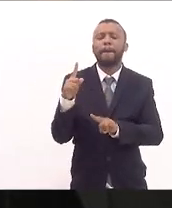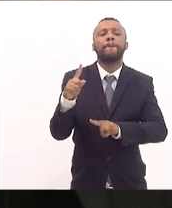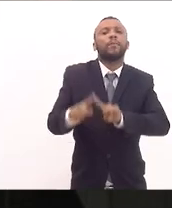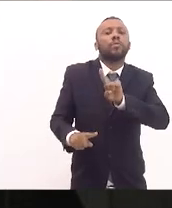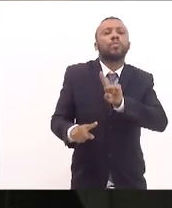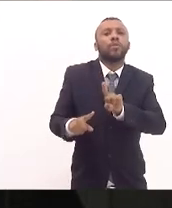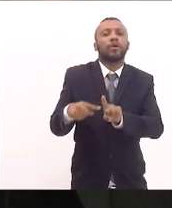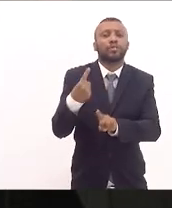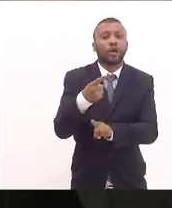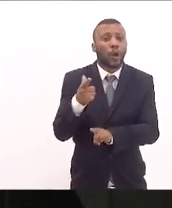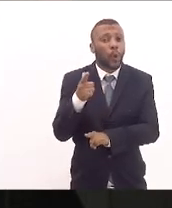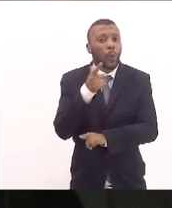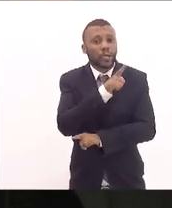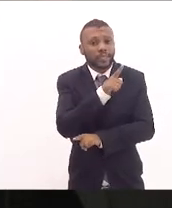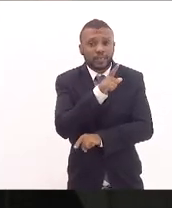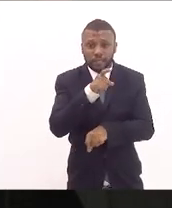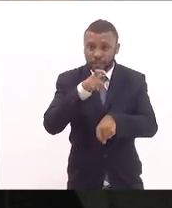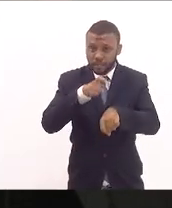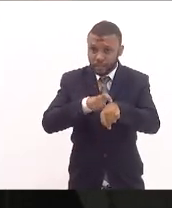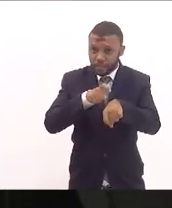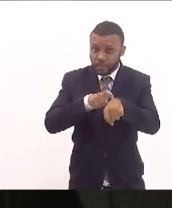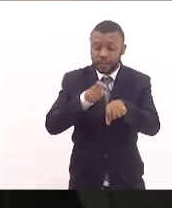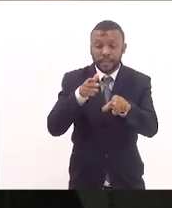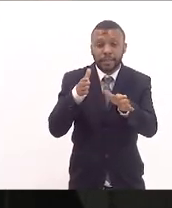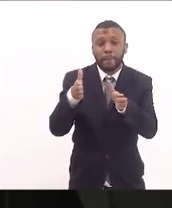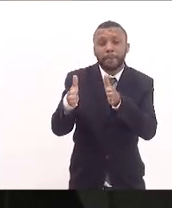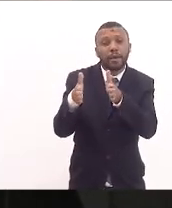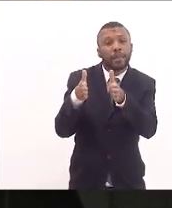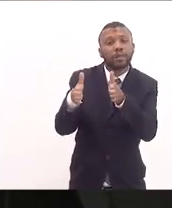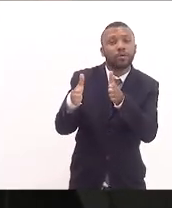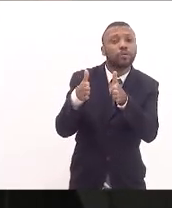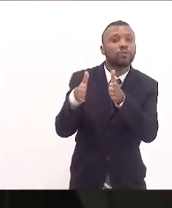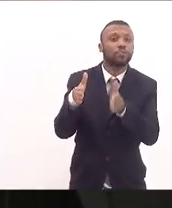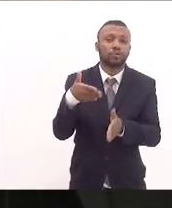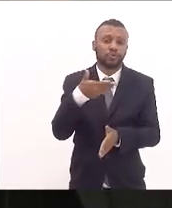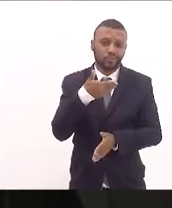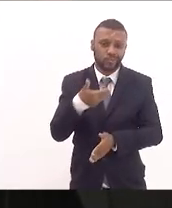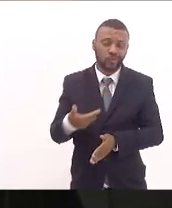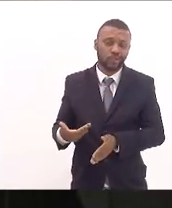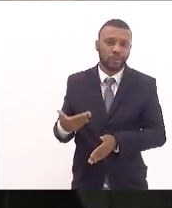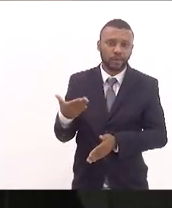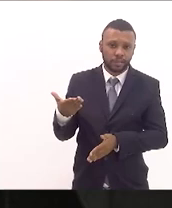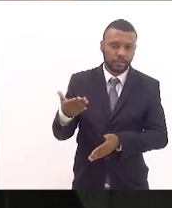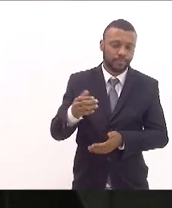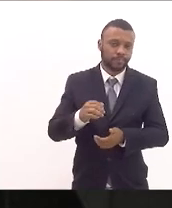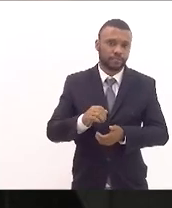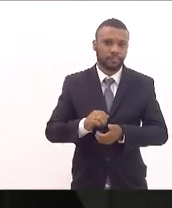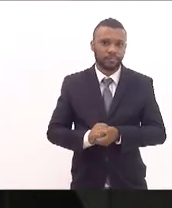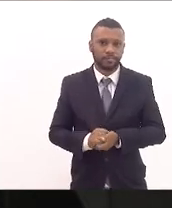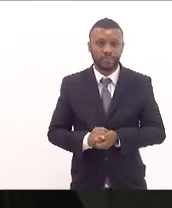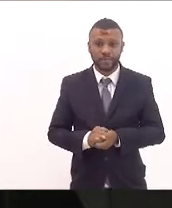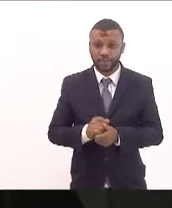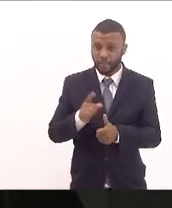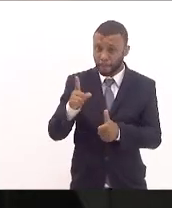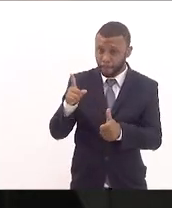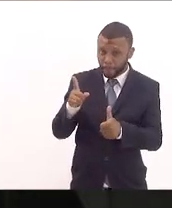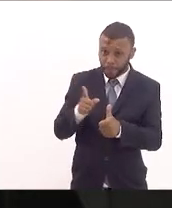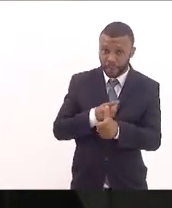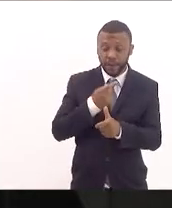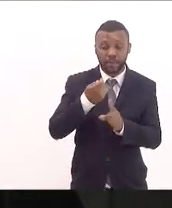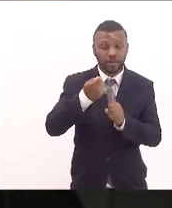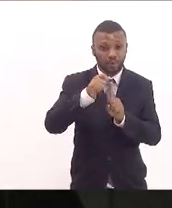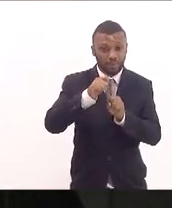tivemos nesse curto período de 1º de Janeiro